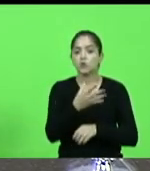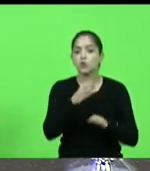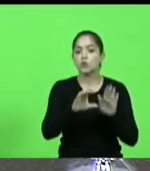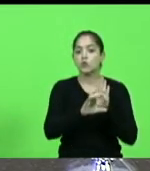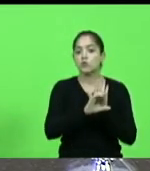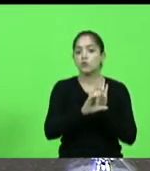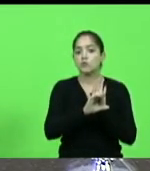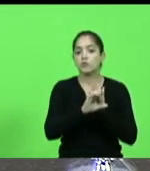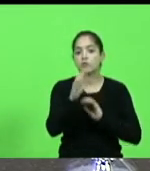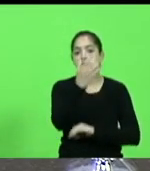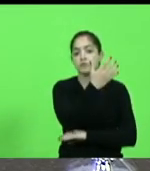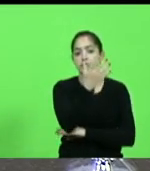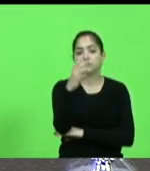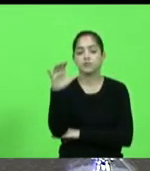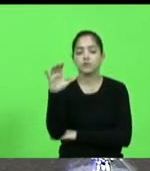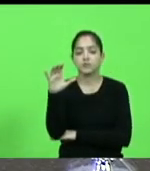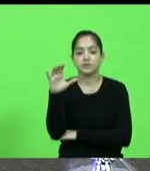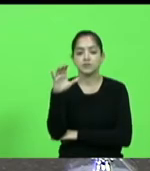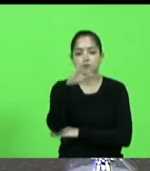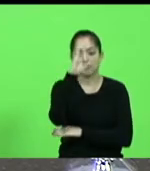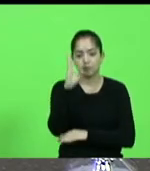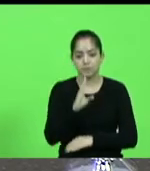Florestal Brasileiro,